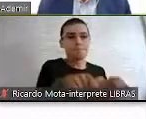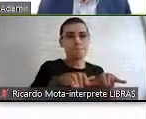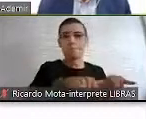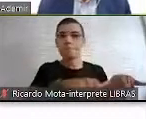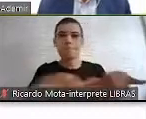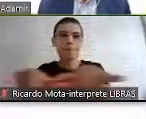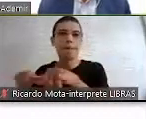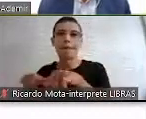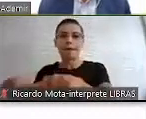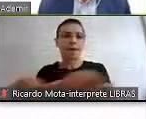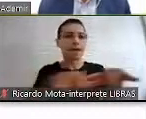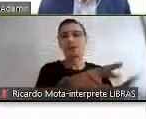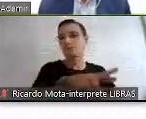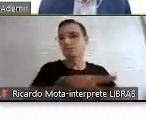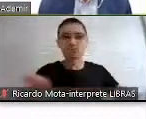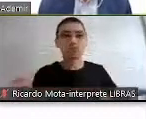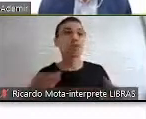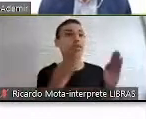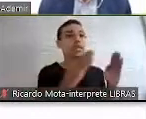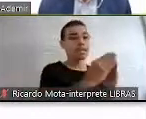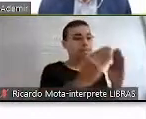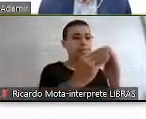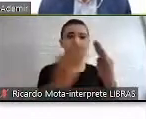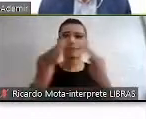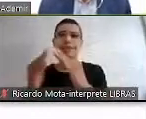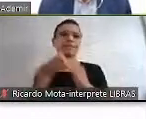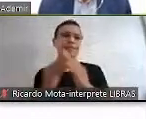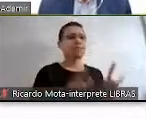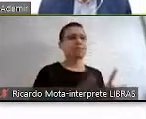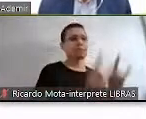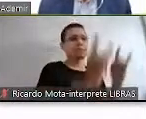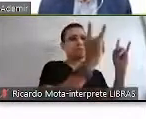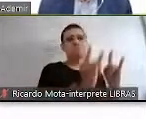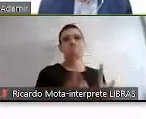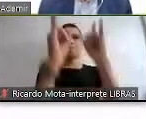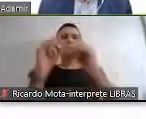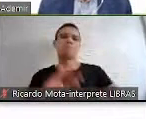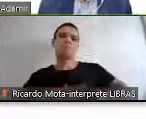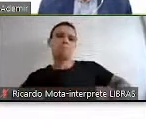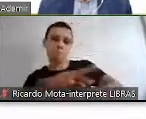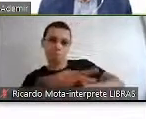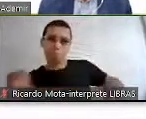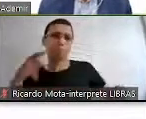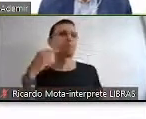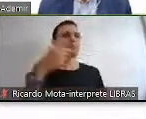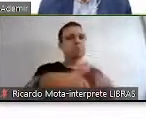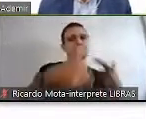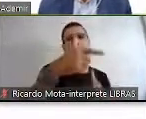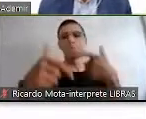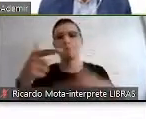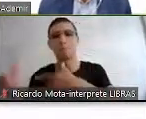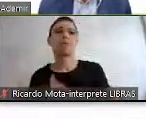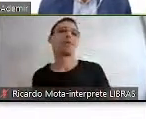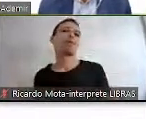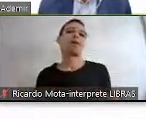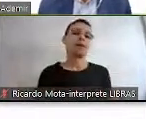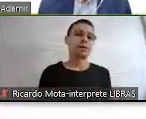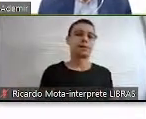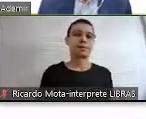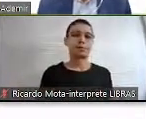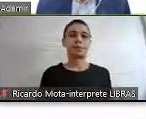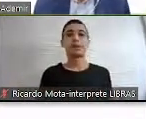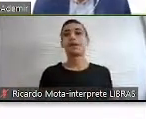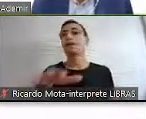foco hoje, os condomínios residenciais, comerciais e industriais. Temos empreendimentos de mineração, clubes,